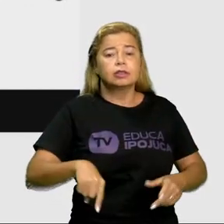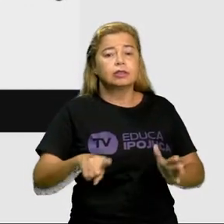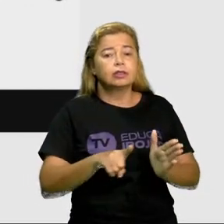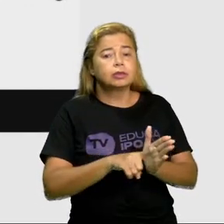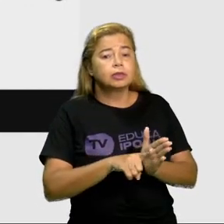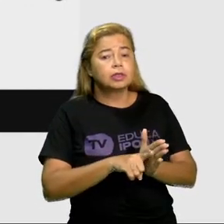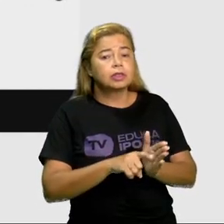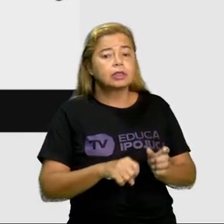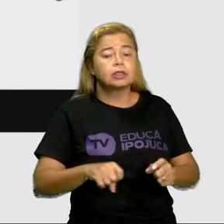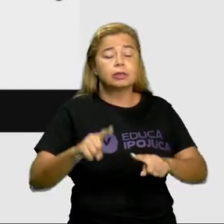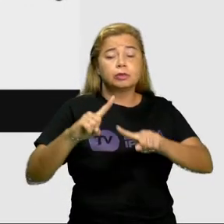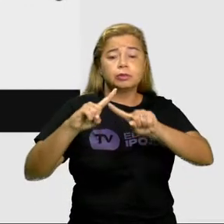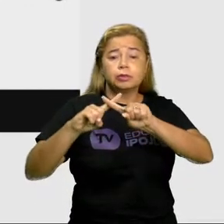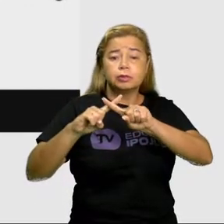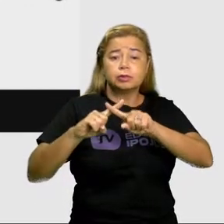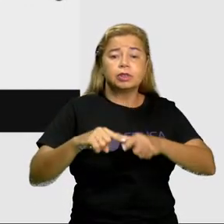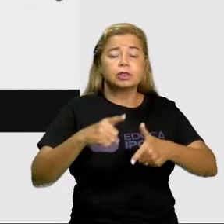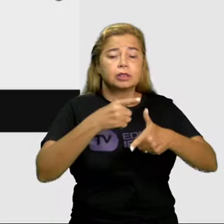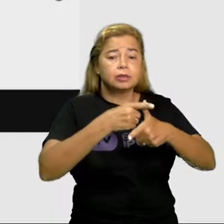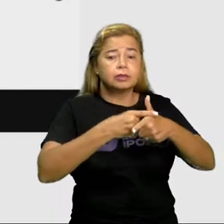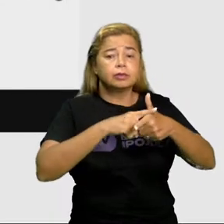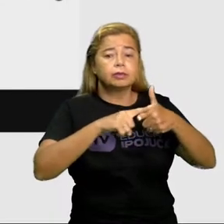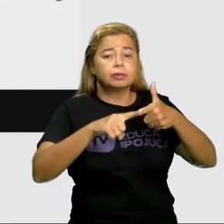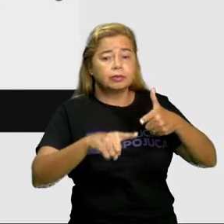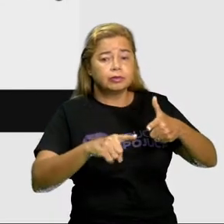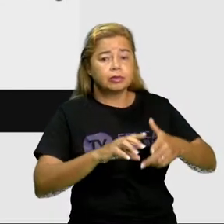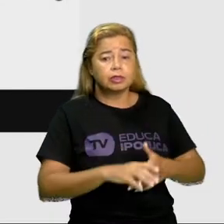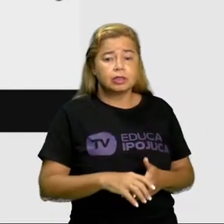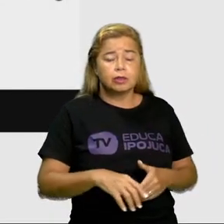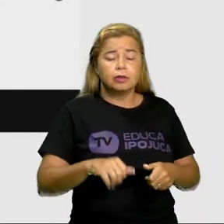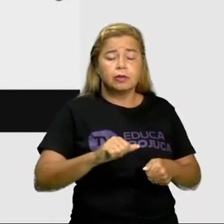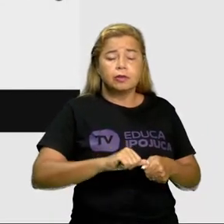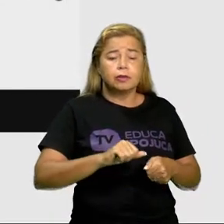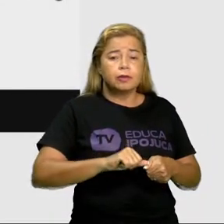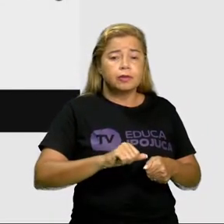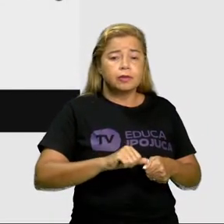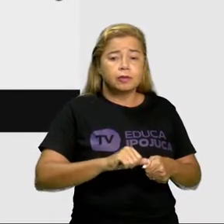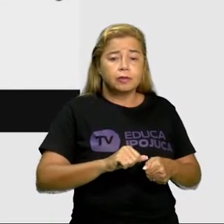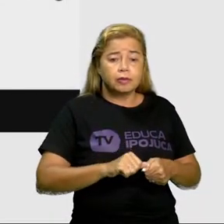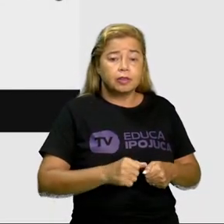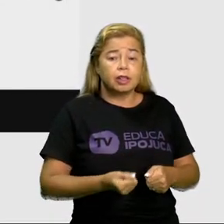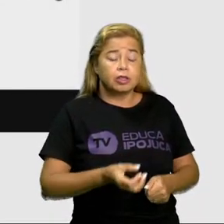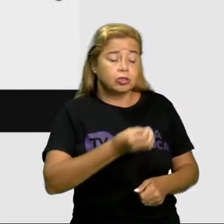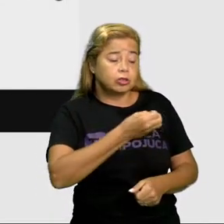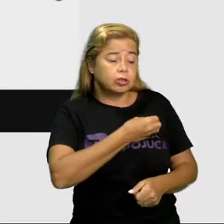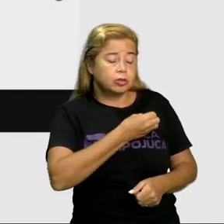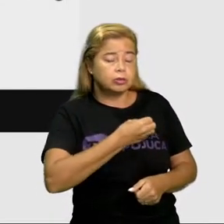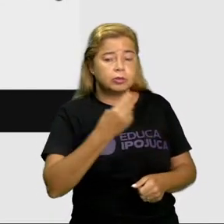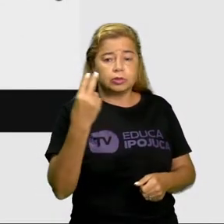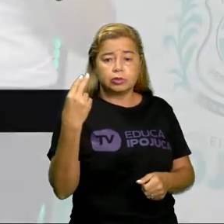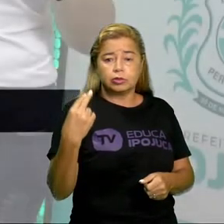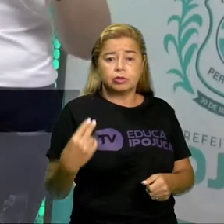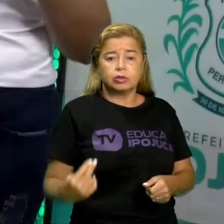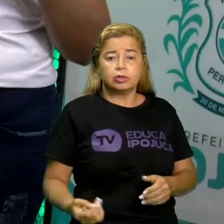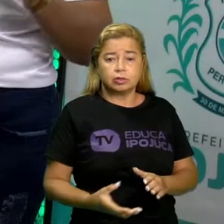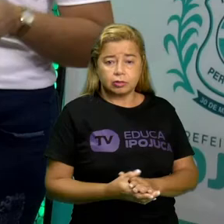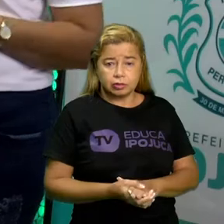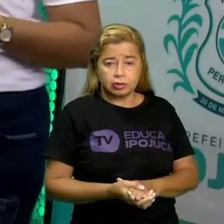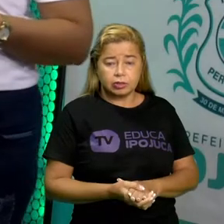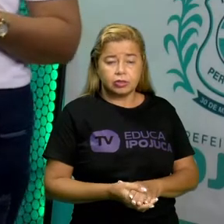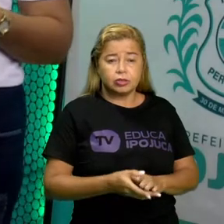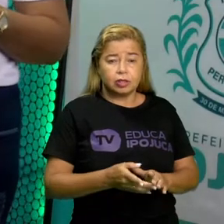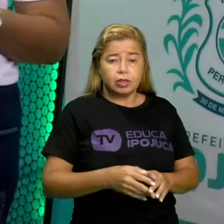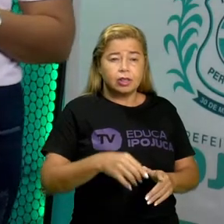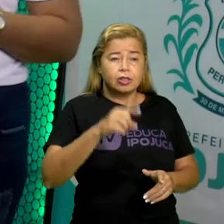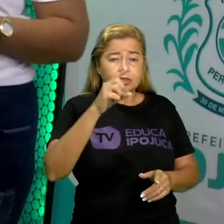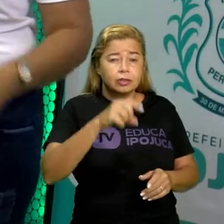de multiplicação e de divisão. A gente realiza com os números naturais, que é aquelas continhas bem